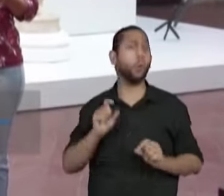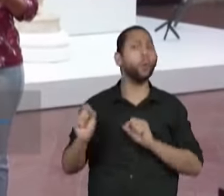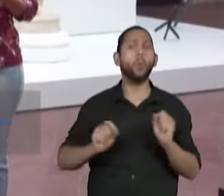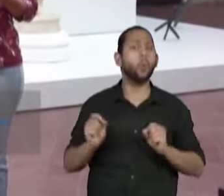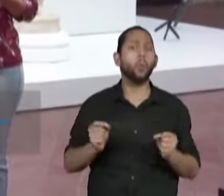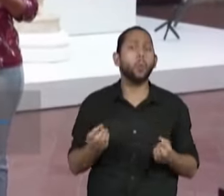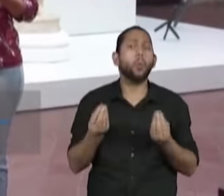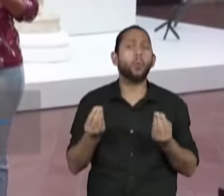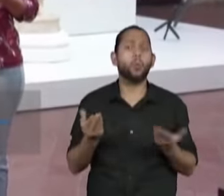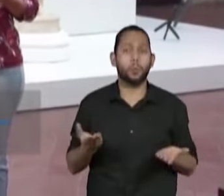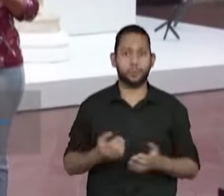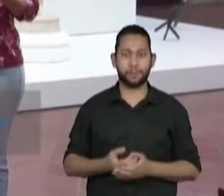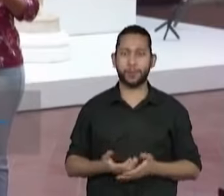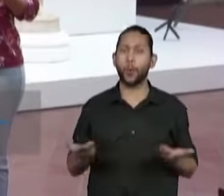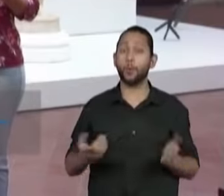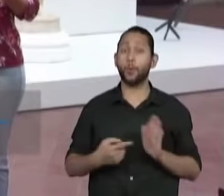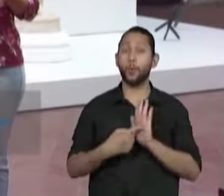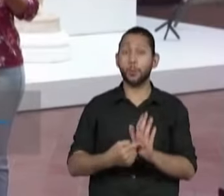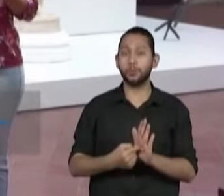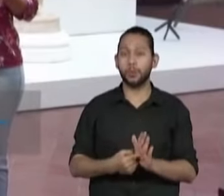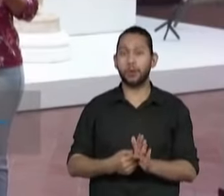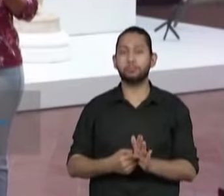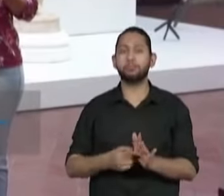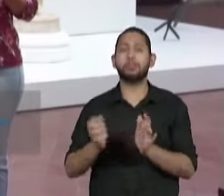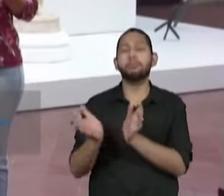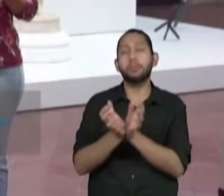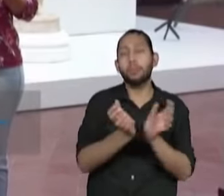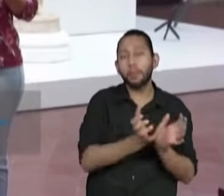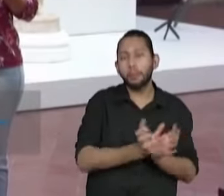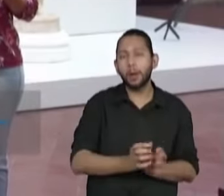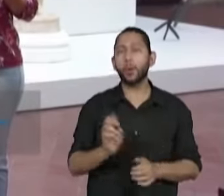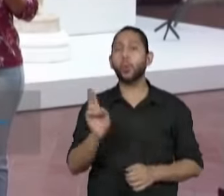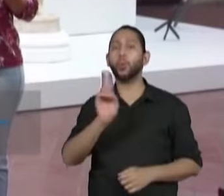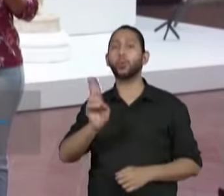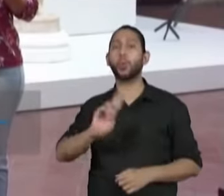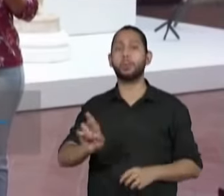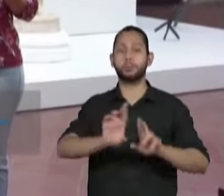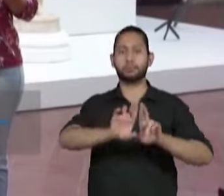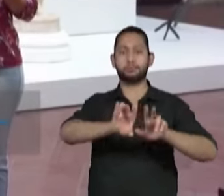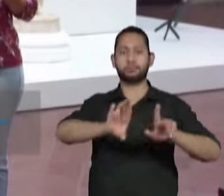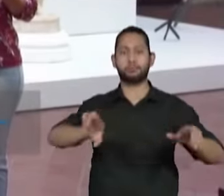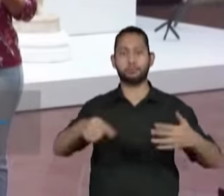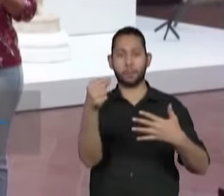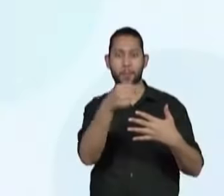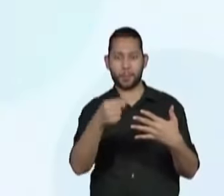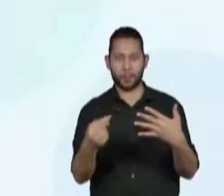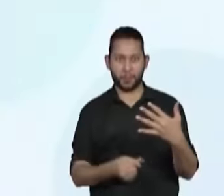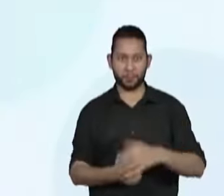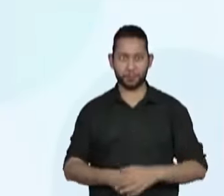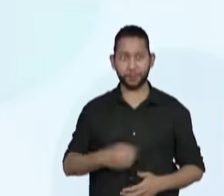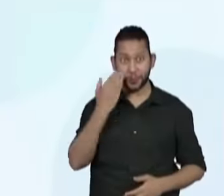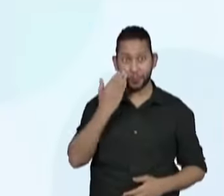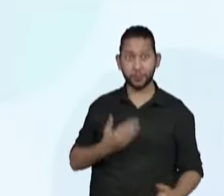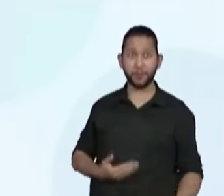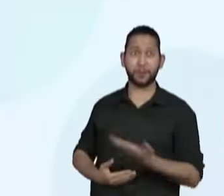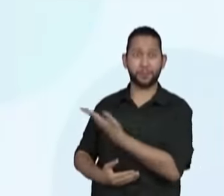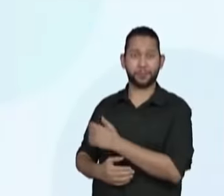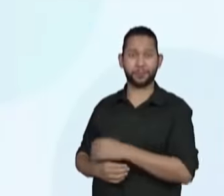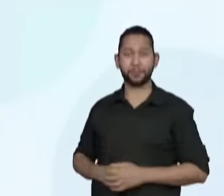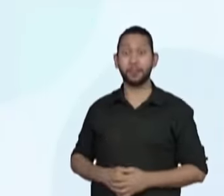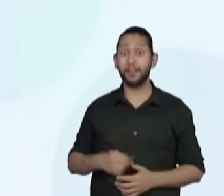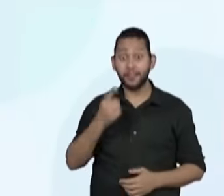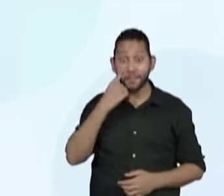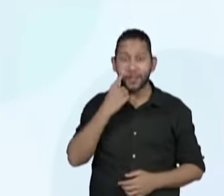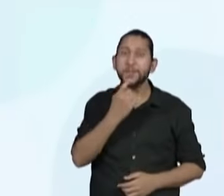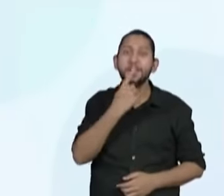um pouquinho da nomenclatura, de algumas partes que compõem um arco de alvenaria. Tá? Então, observem que nós temos aí em vermelho três